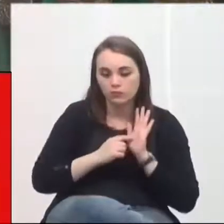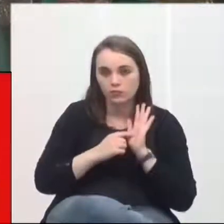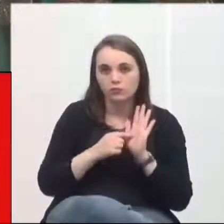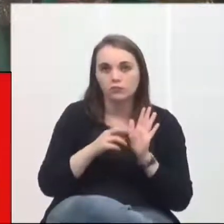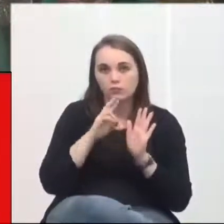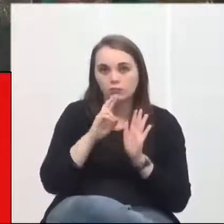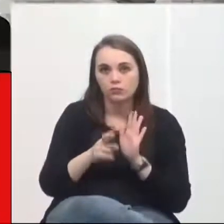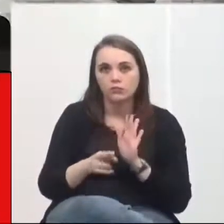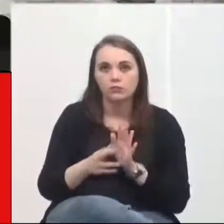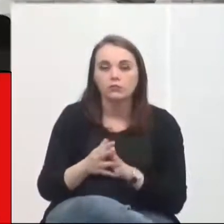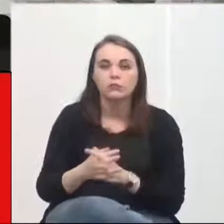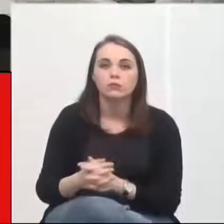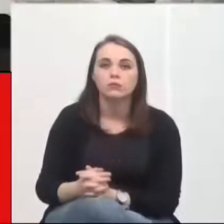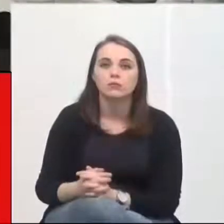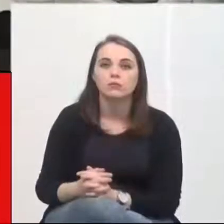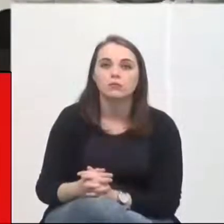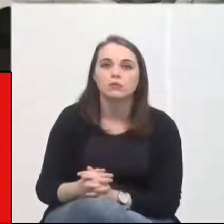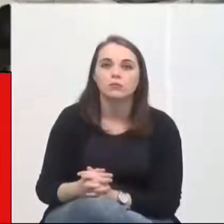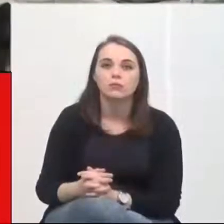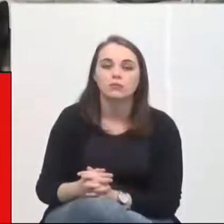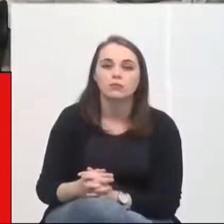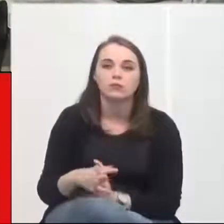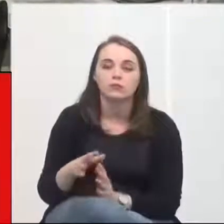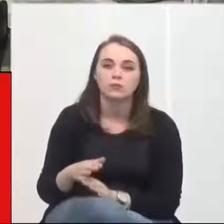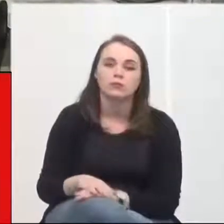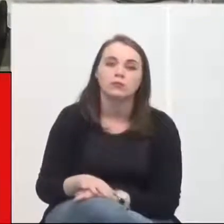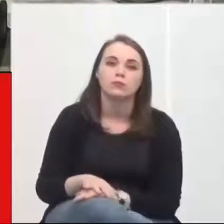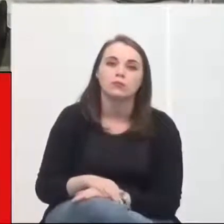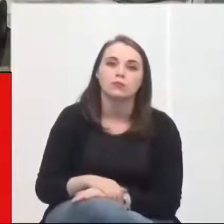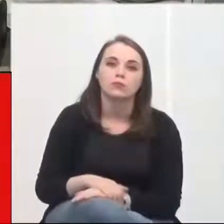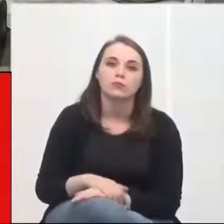resultado. Sim.